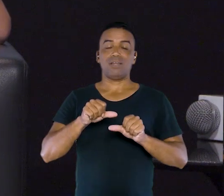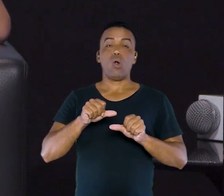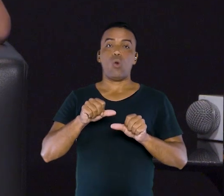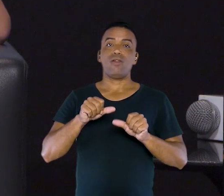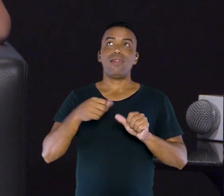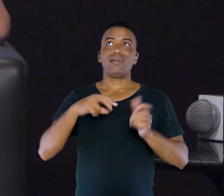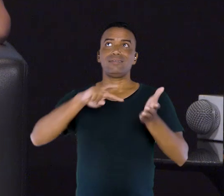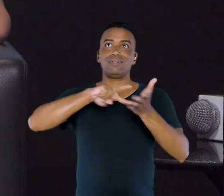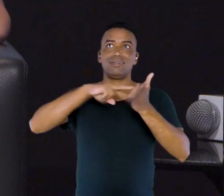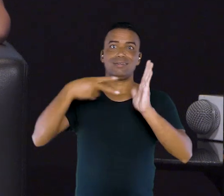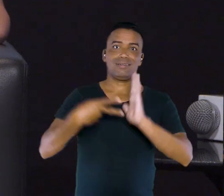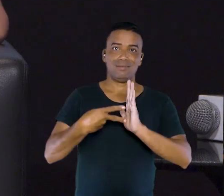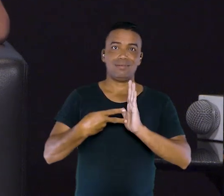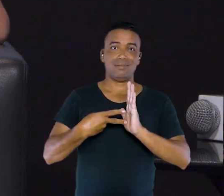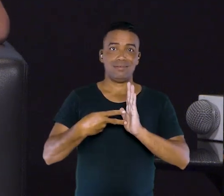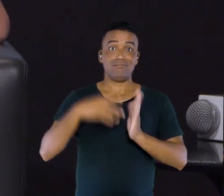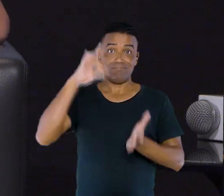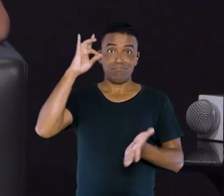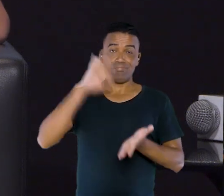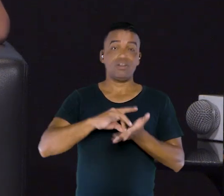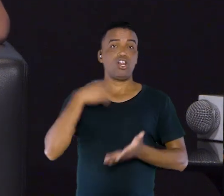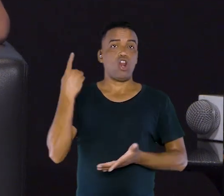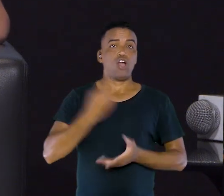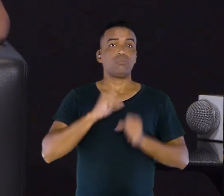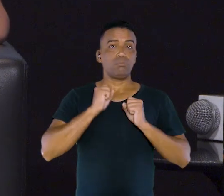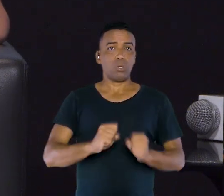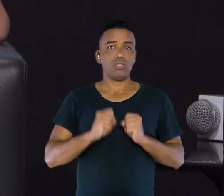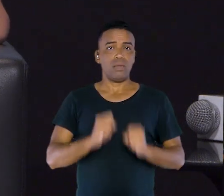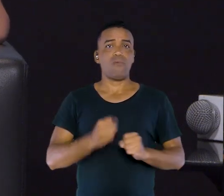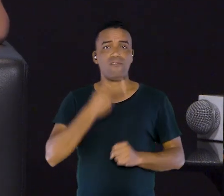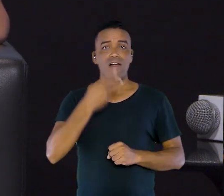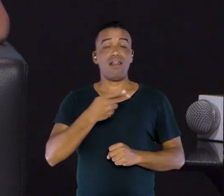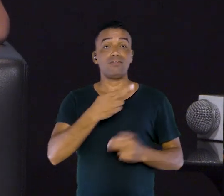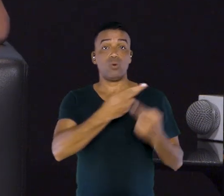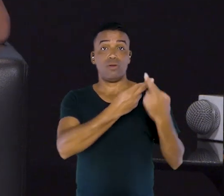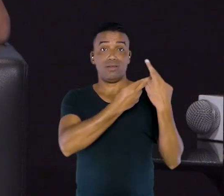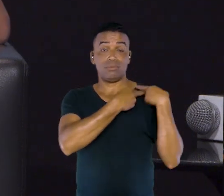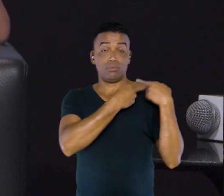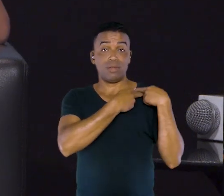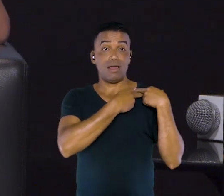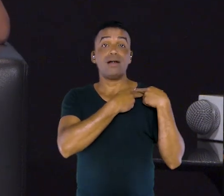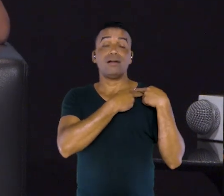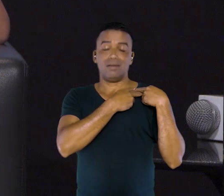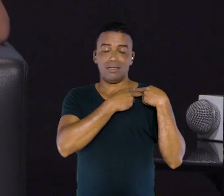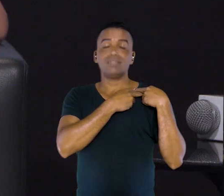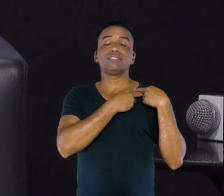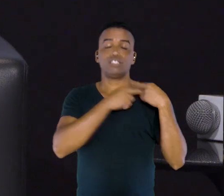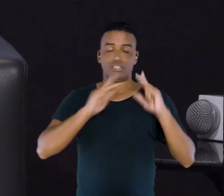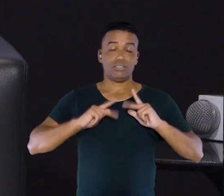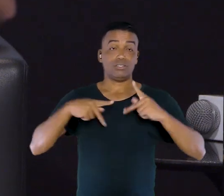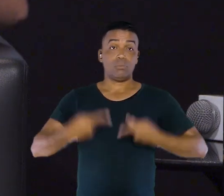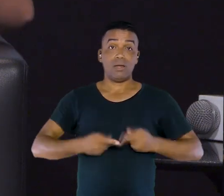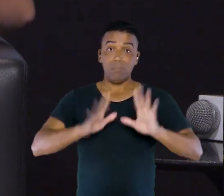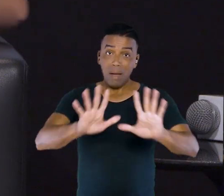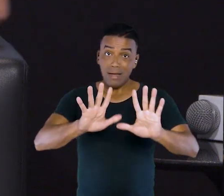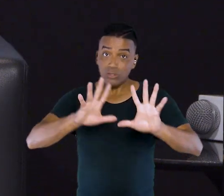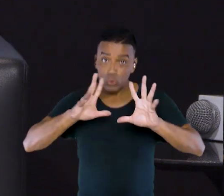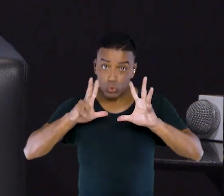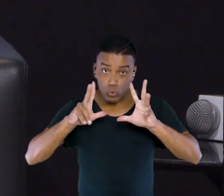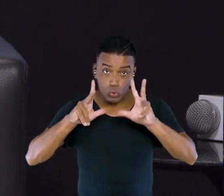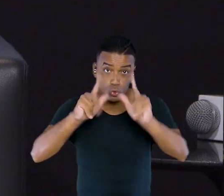nesse sentido, de fato, talvez a gente possa dizer que é responsabilidade do humano, mas que nem todos